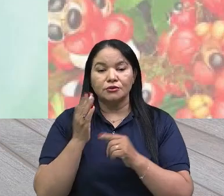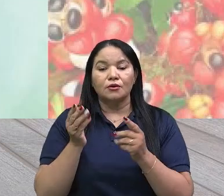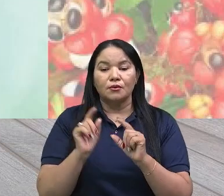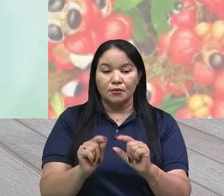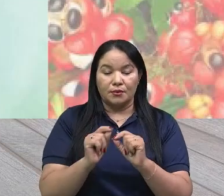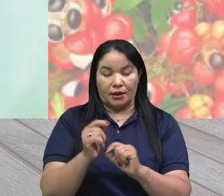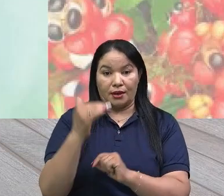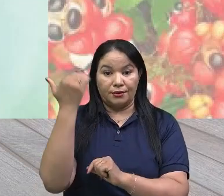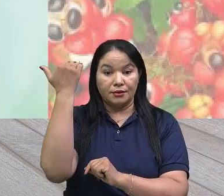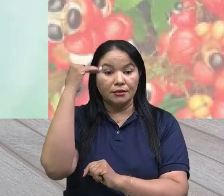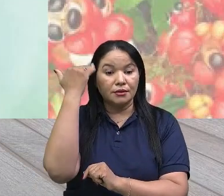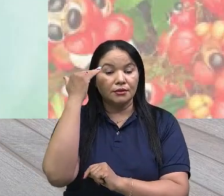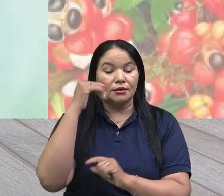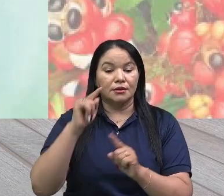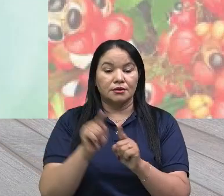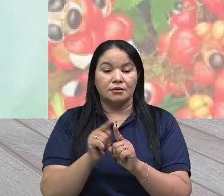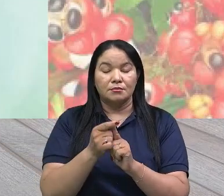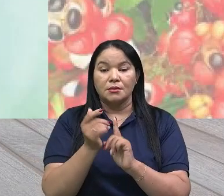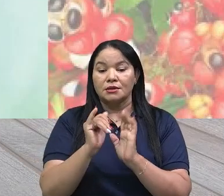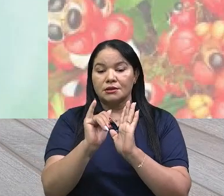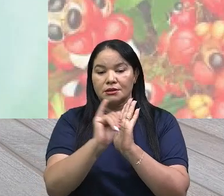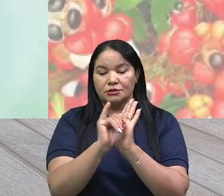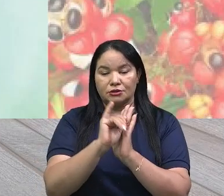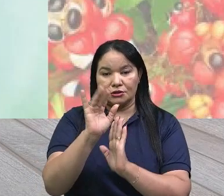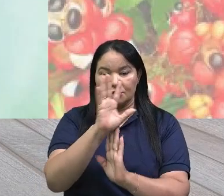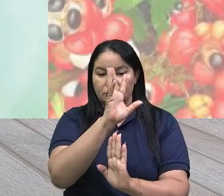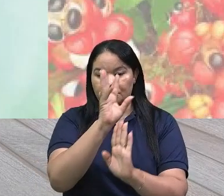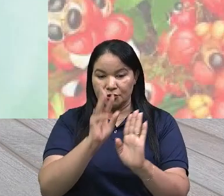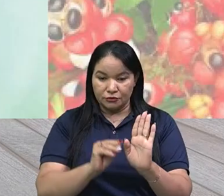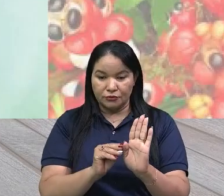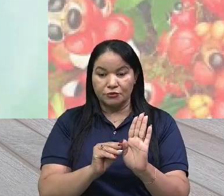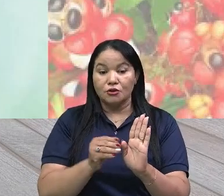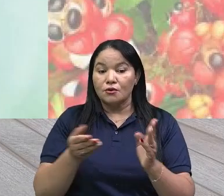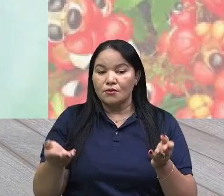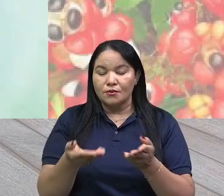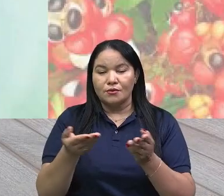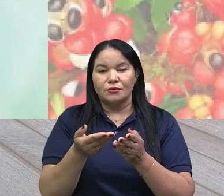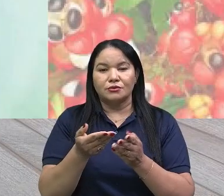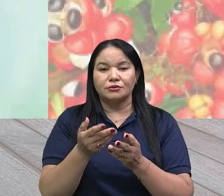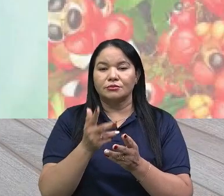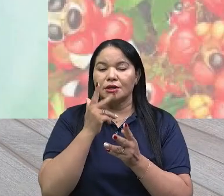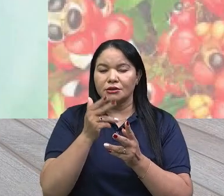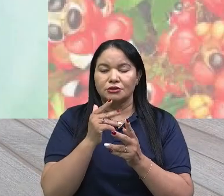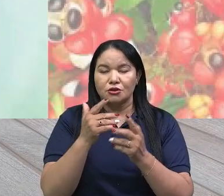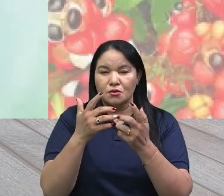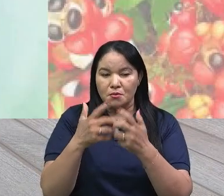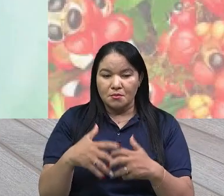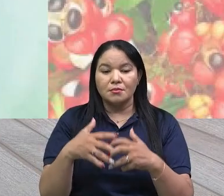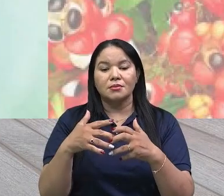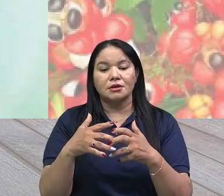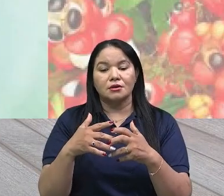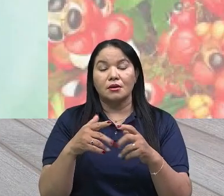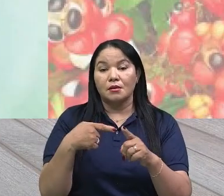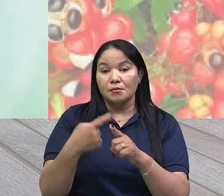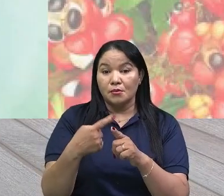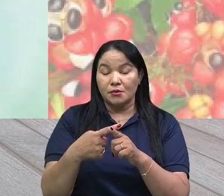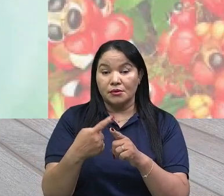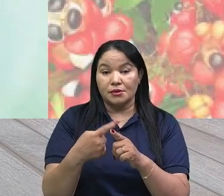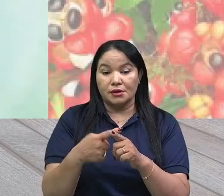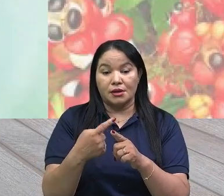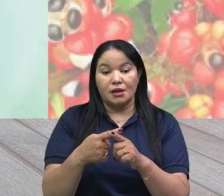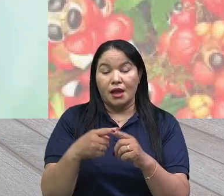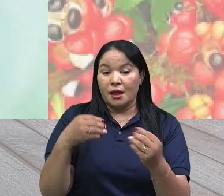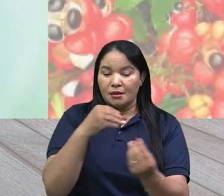entender o quê? A identidade amazônica, né, que hoje ela acaba sendo complexa, né, por conta aí de